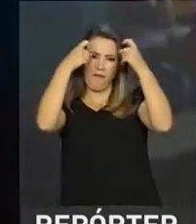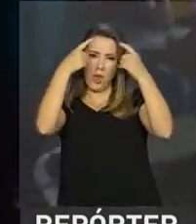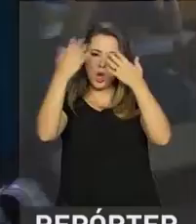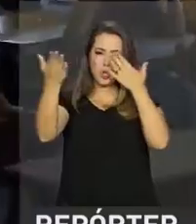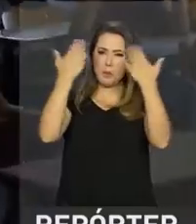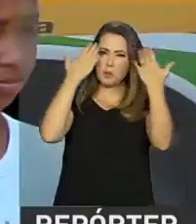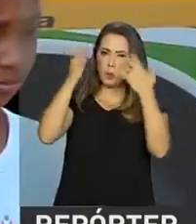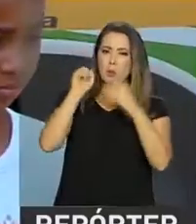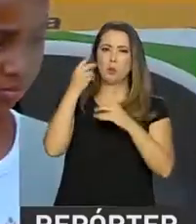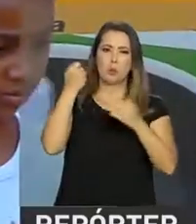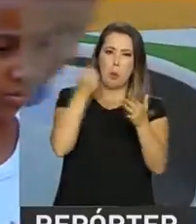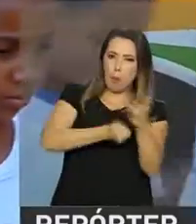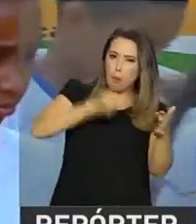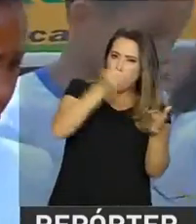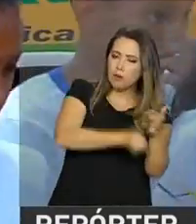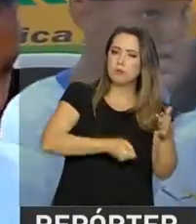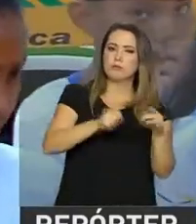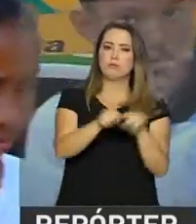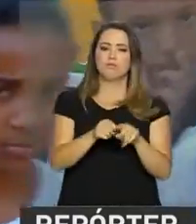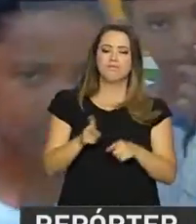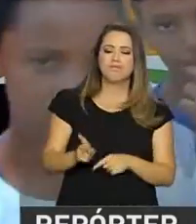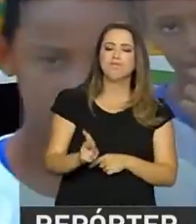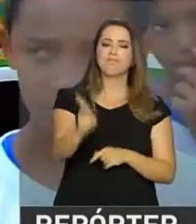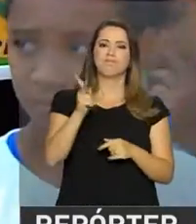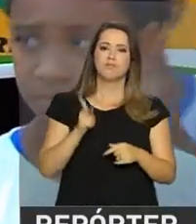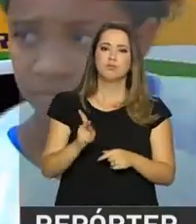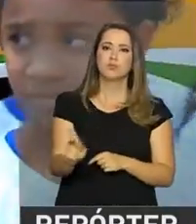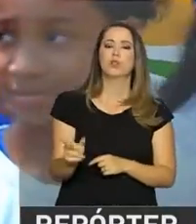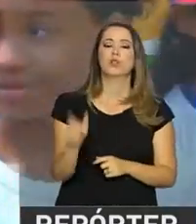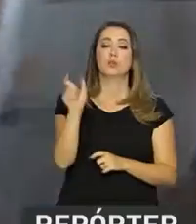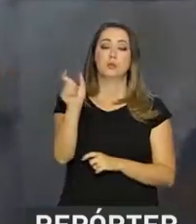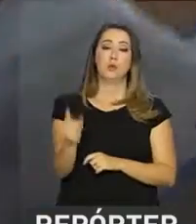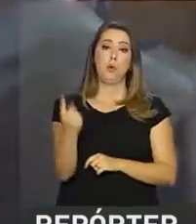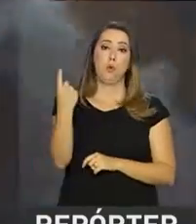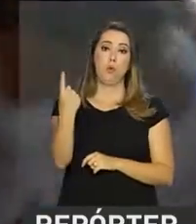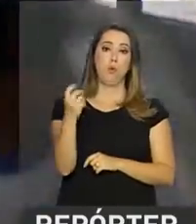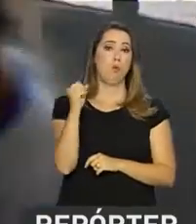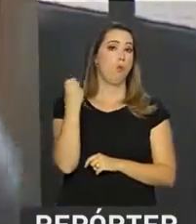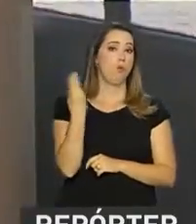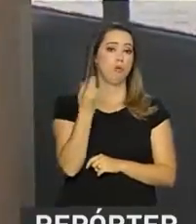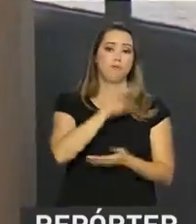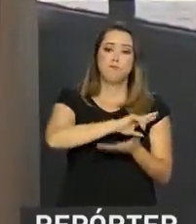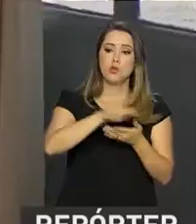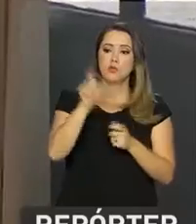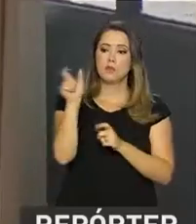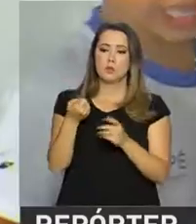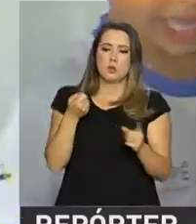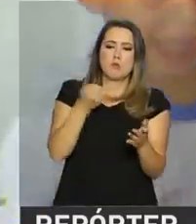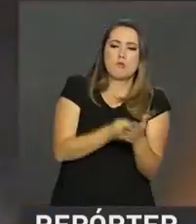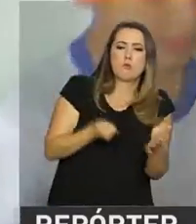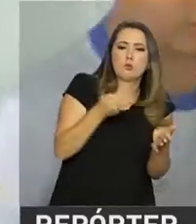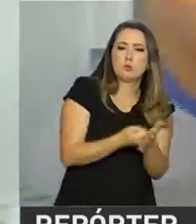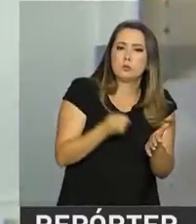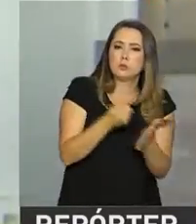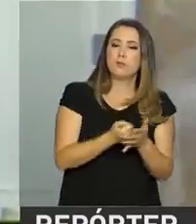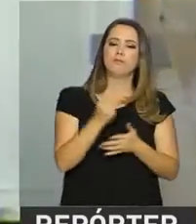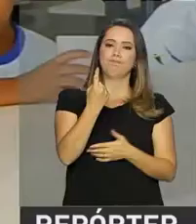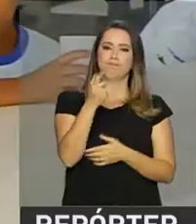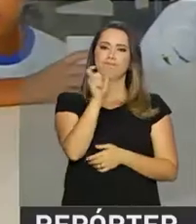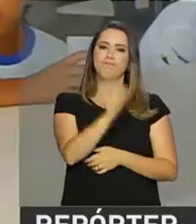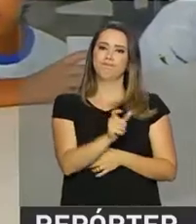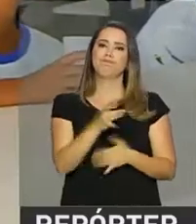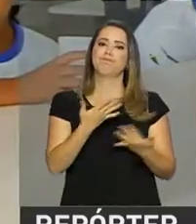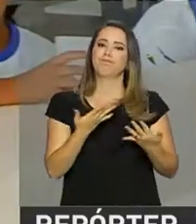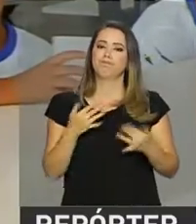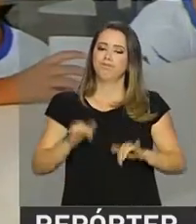psicológica intencionais e repetidas cometidas por um ou mais agressores contra uma determinada vítima